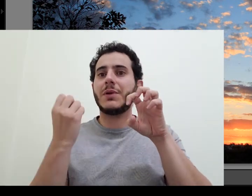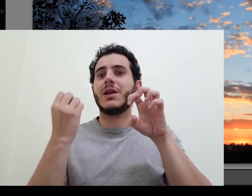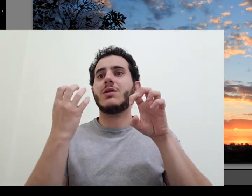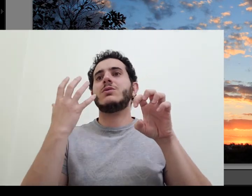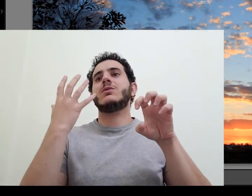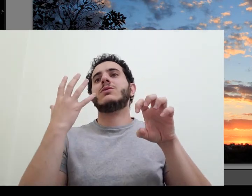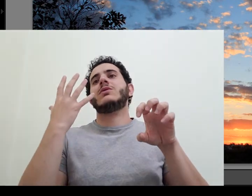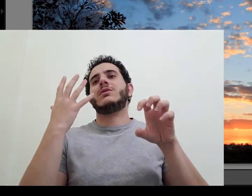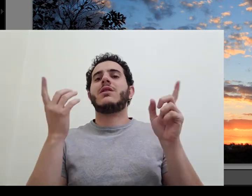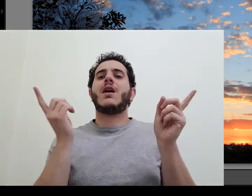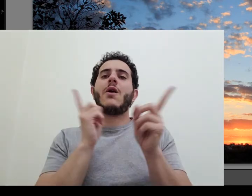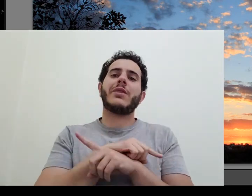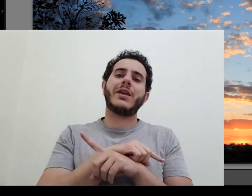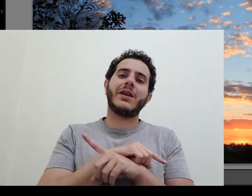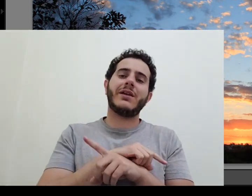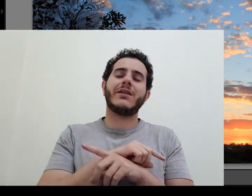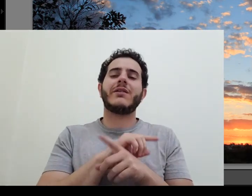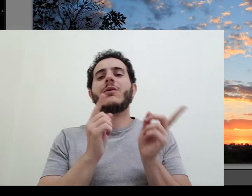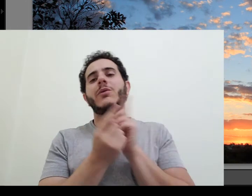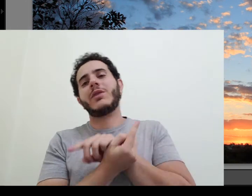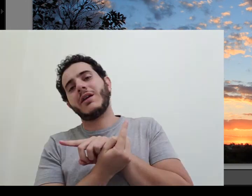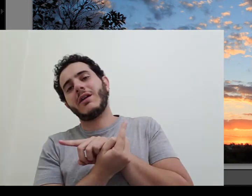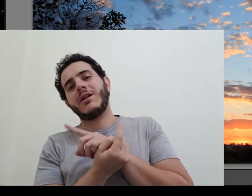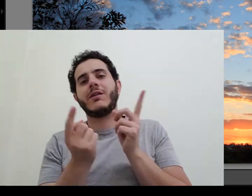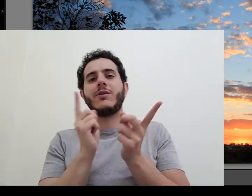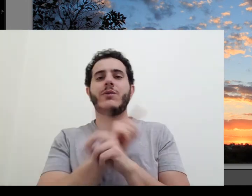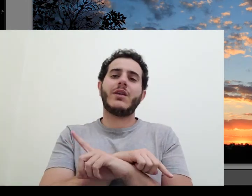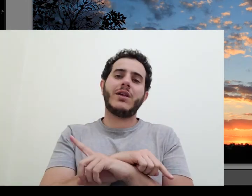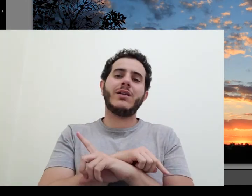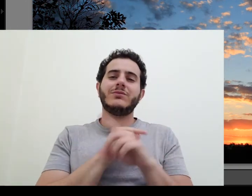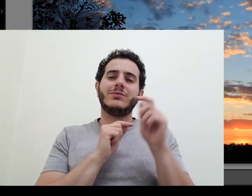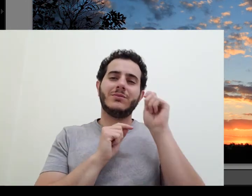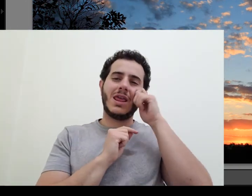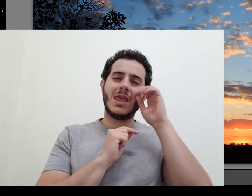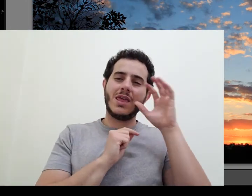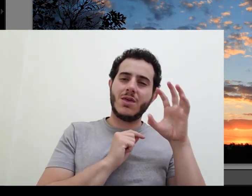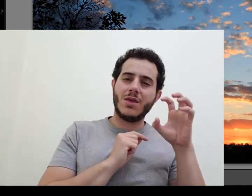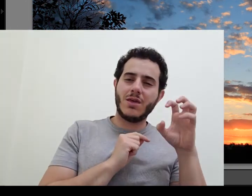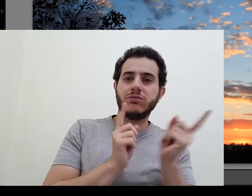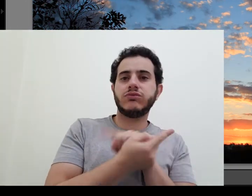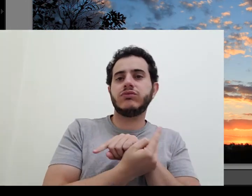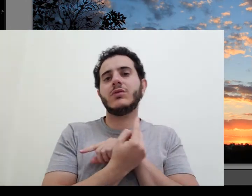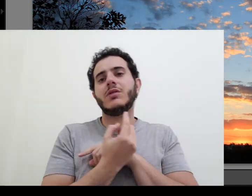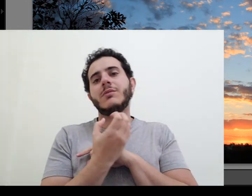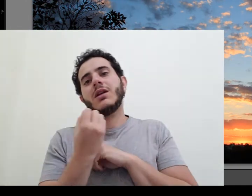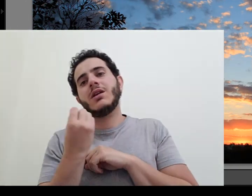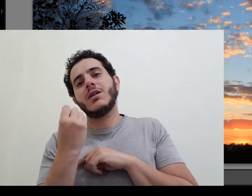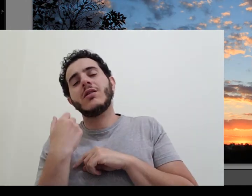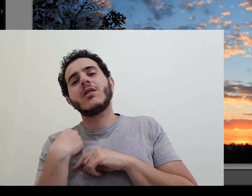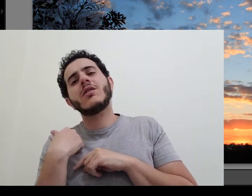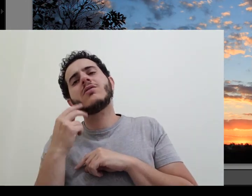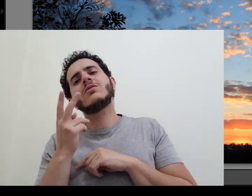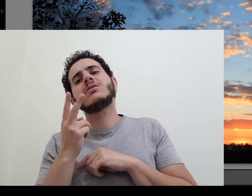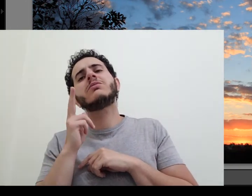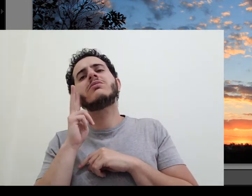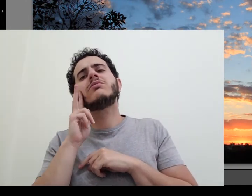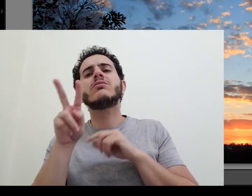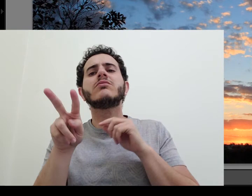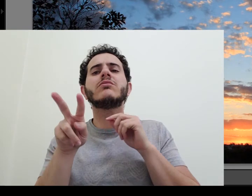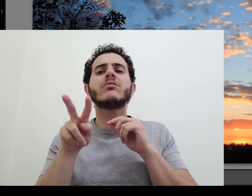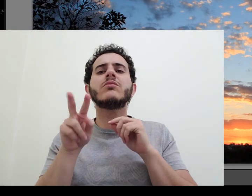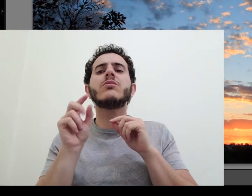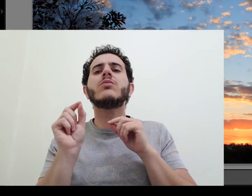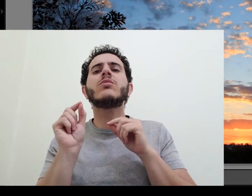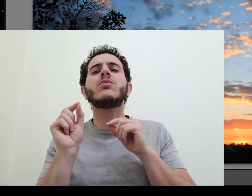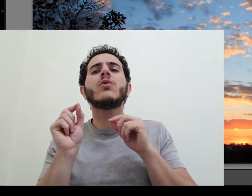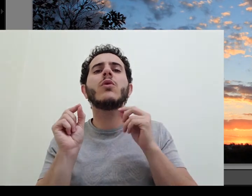pouquinho, tá? Você pode abrir os pretos também e fazer o contrário, fechar as sombras, enfim. Eu geralmente eu gosto de um primeiro ajustinhozinho,